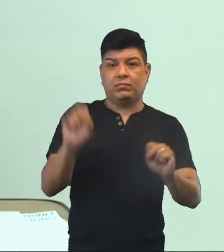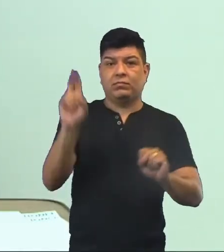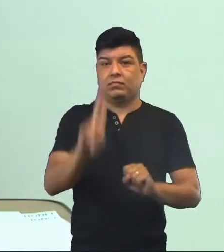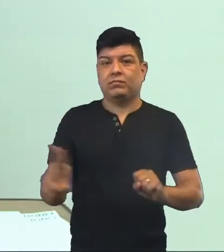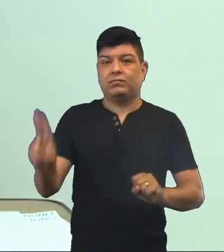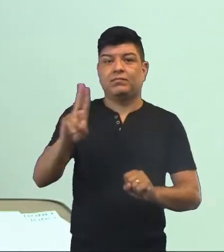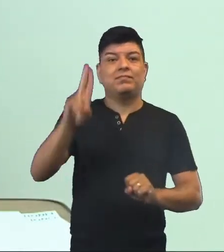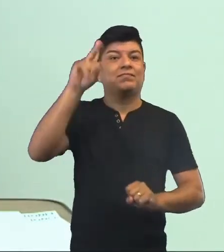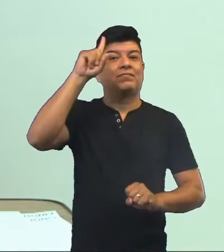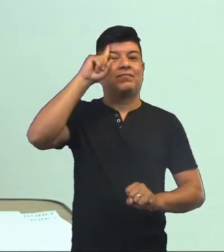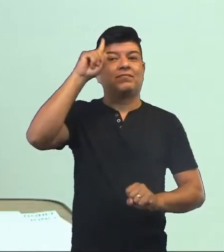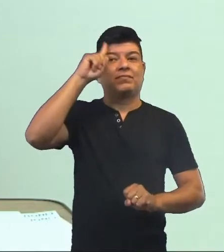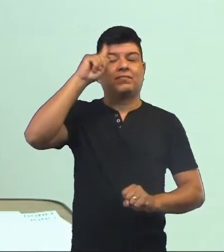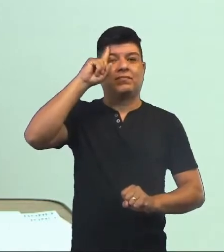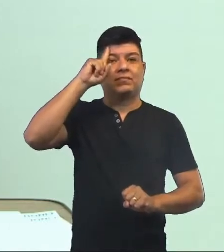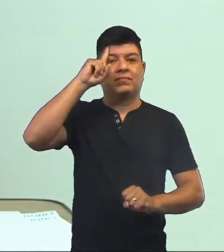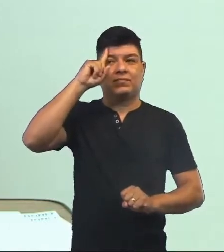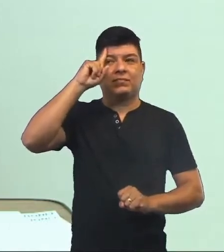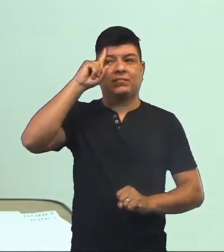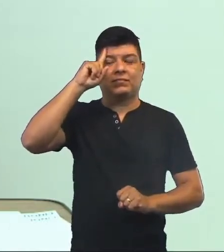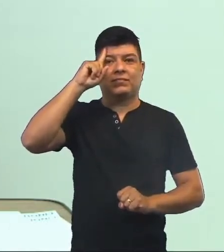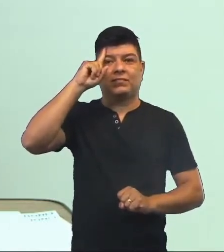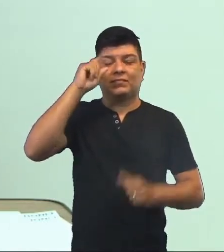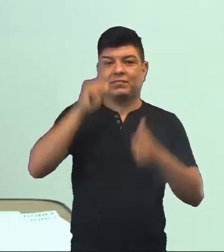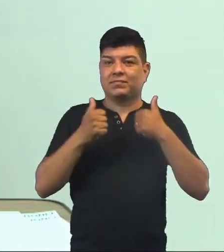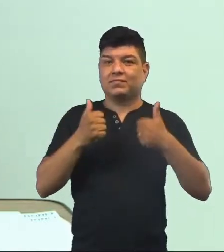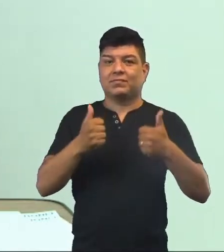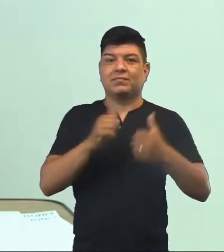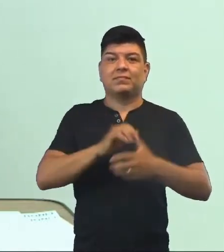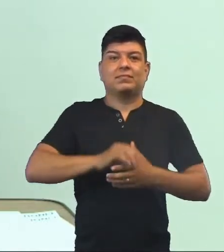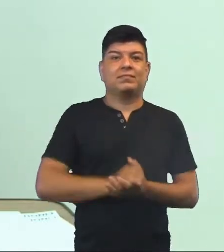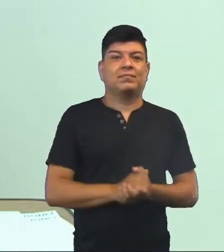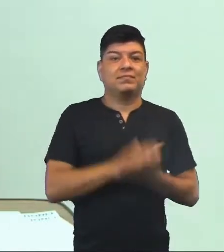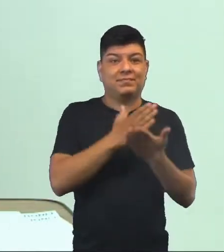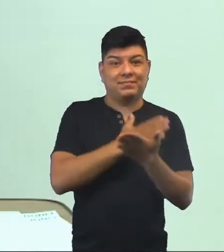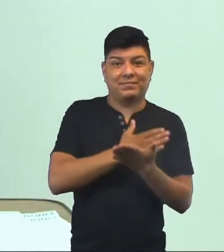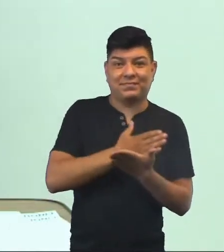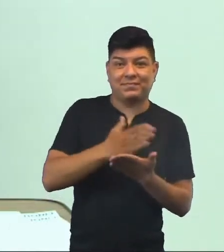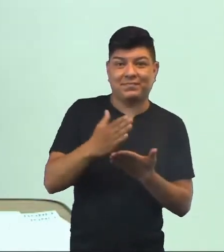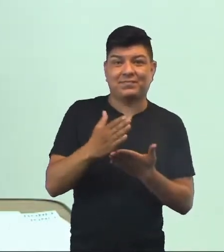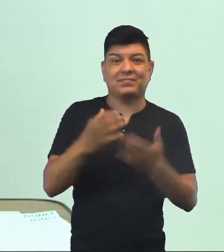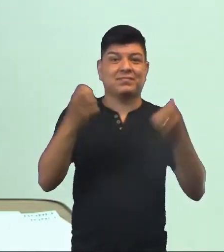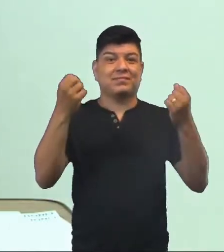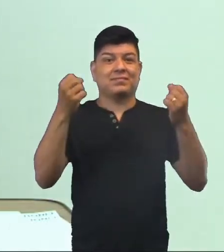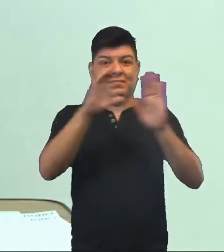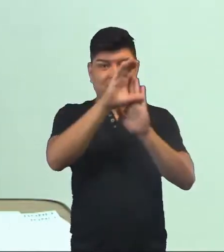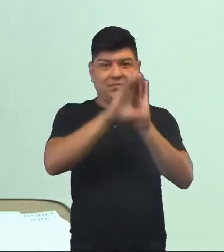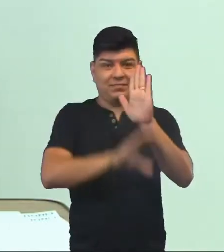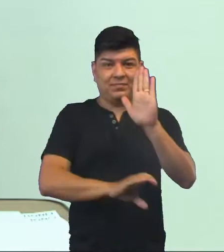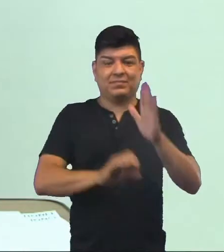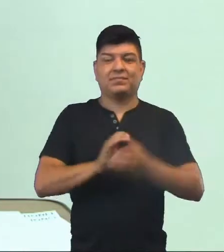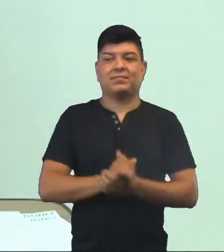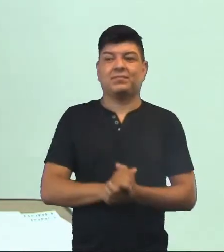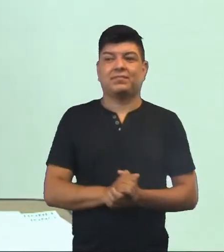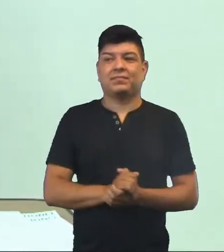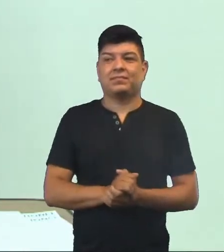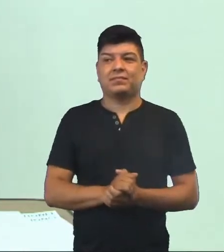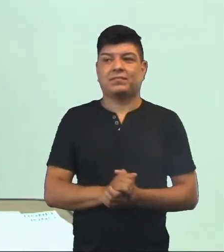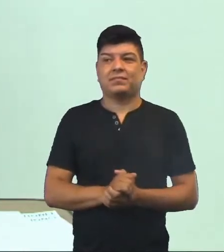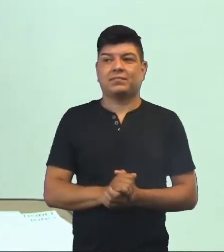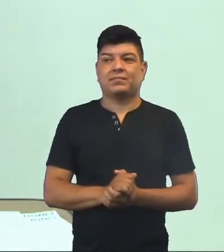seu cotidiano, no nosso cotidiano, tudo bem? Vamos começar então falando sobre o conceito. Vamos lá.